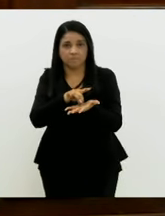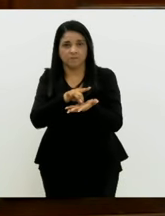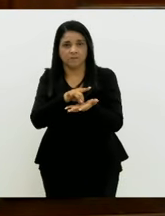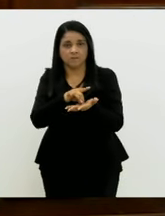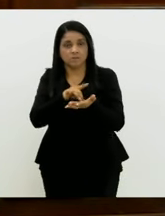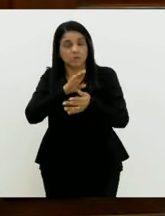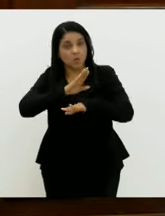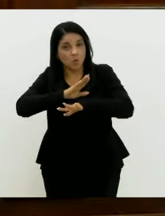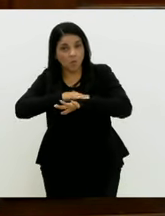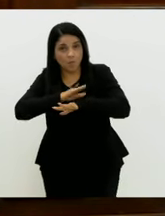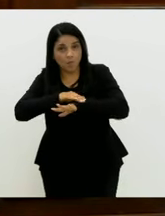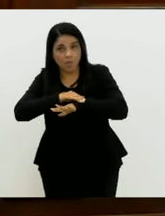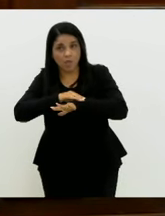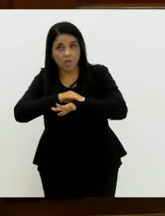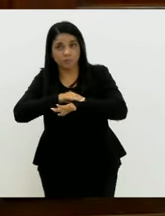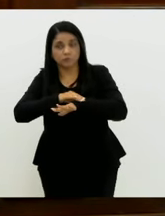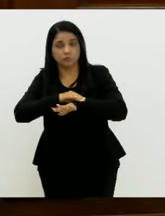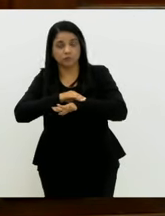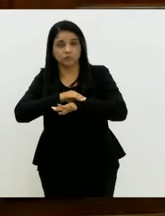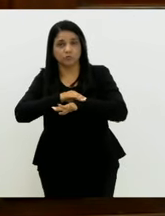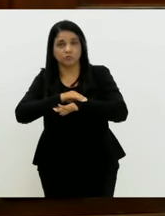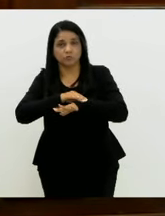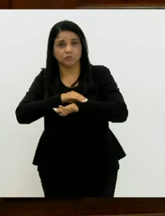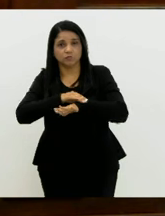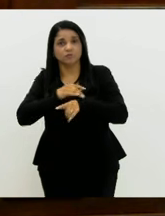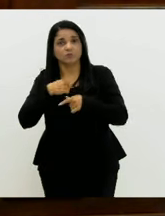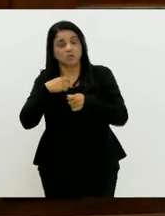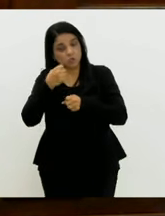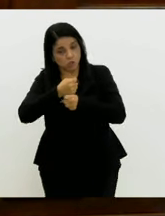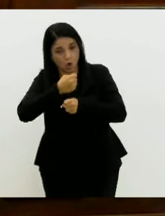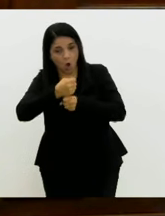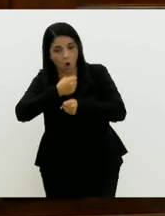temos 2 metros, segundo o estudo que nós estamos fazendo, acima.